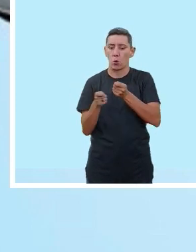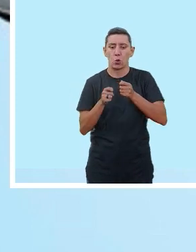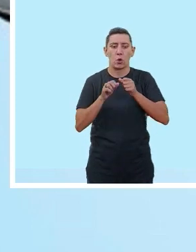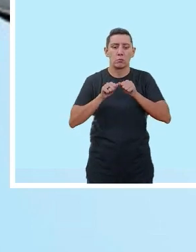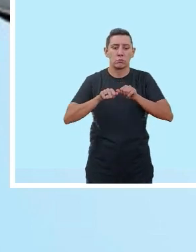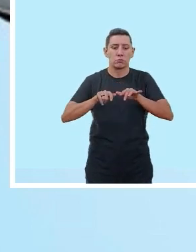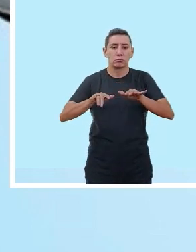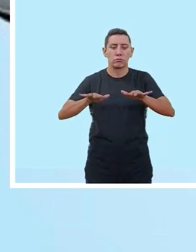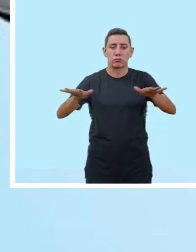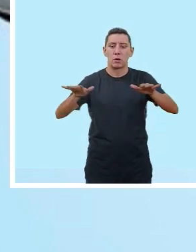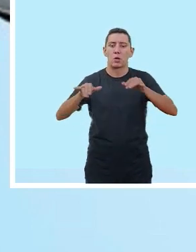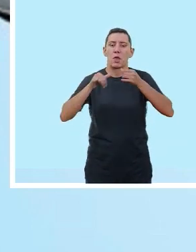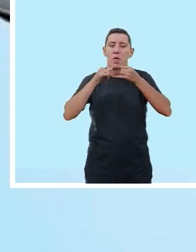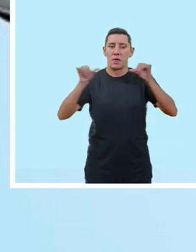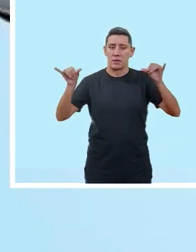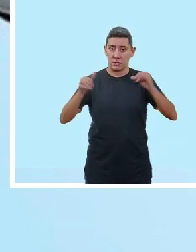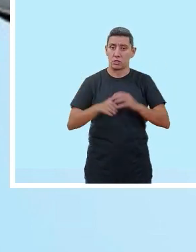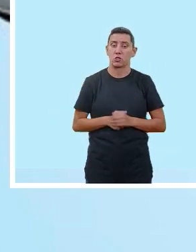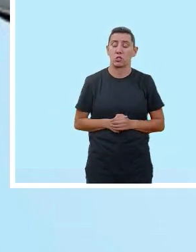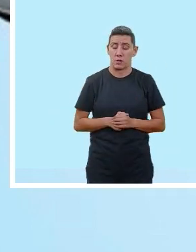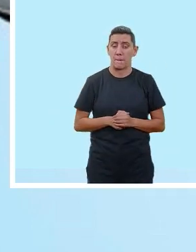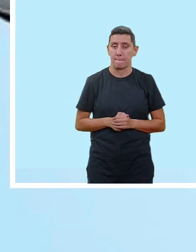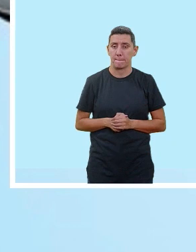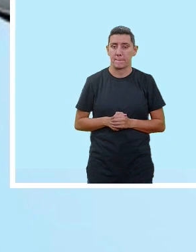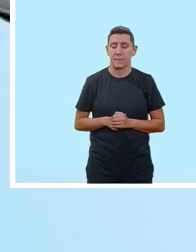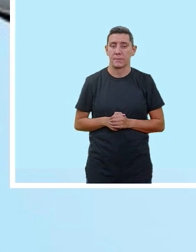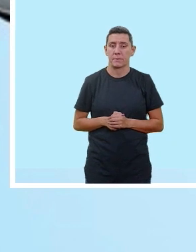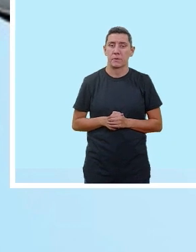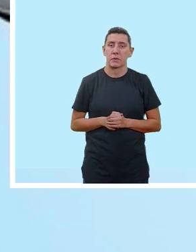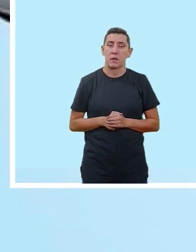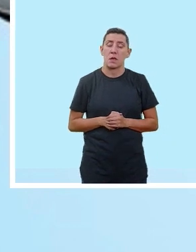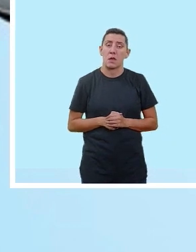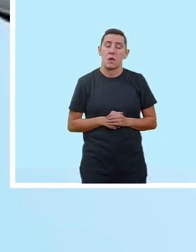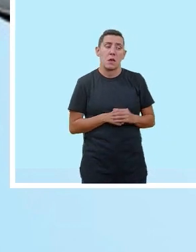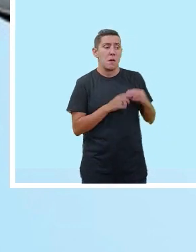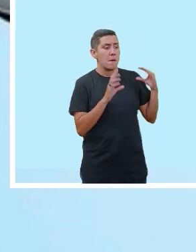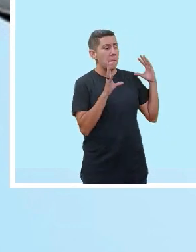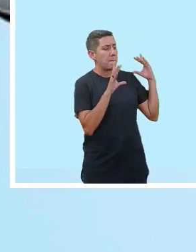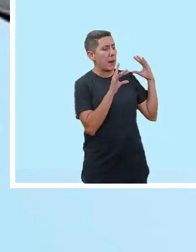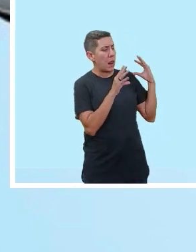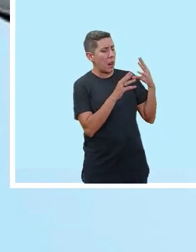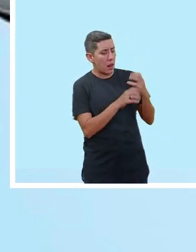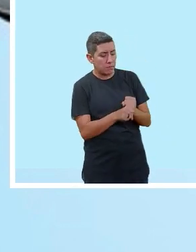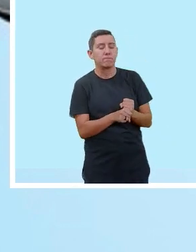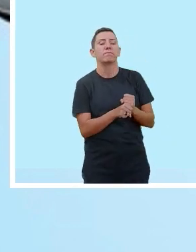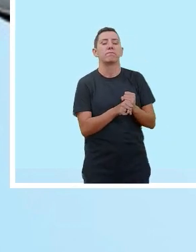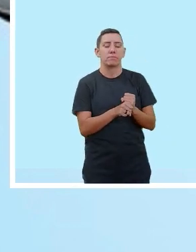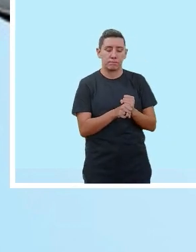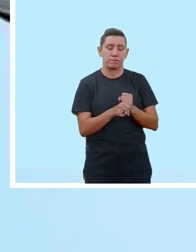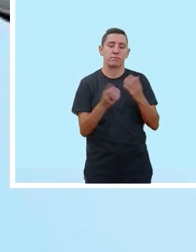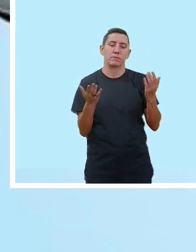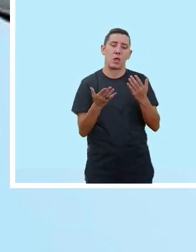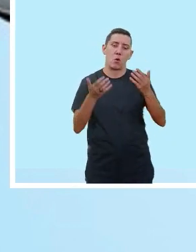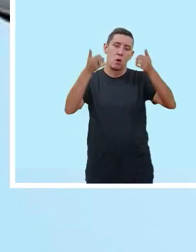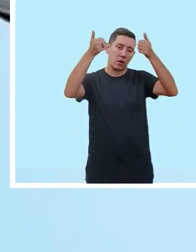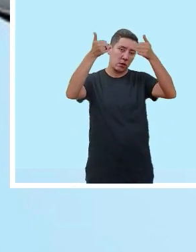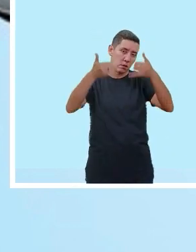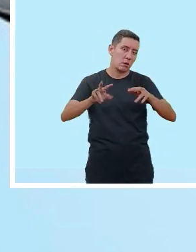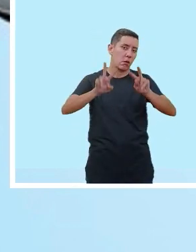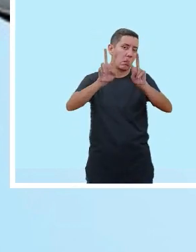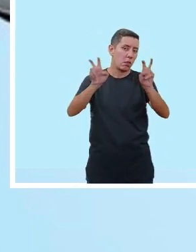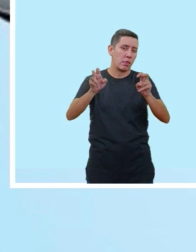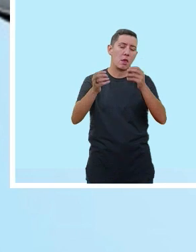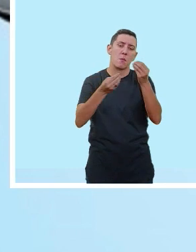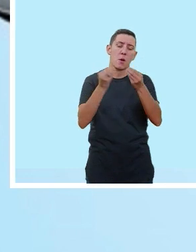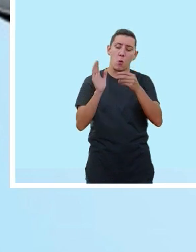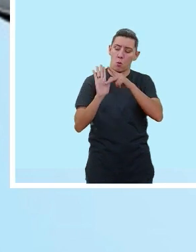de energia. Tá? Então, com isso, a gente vai entrar aqui agora um pouquinho mais em